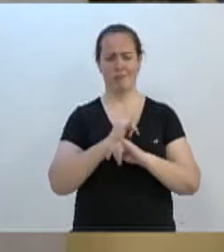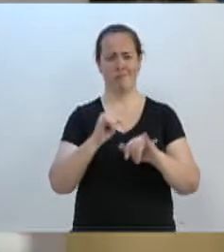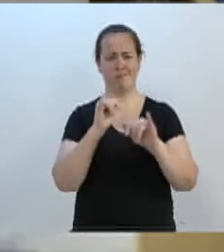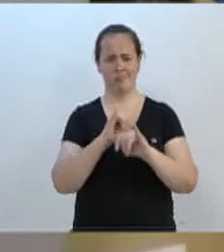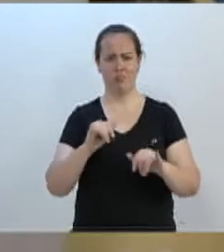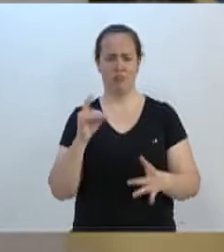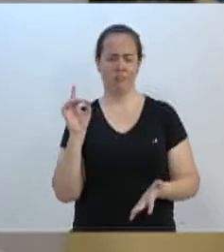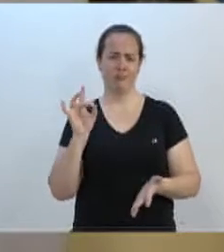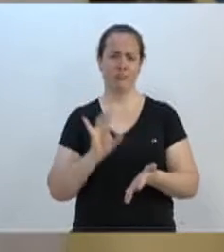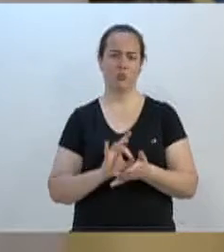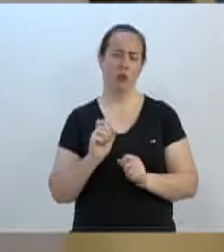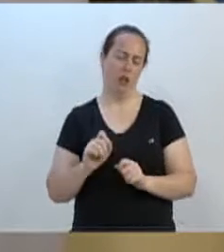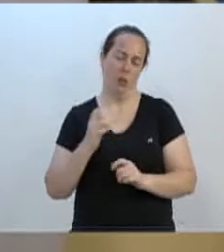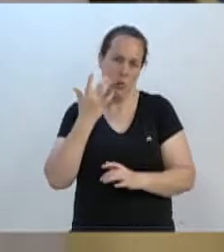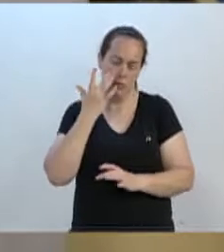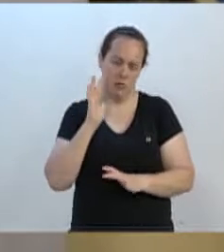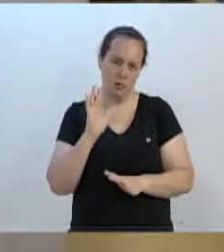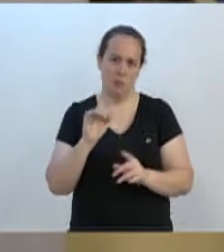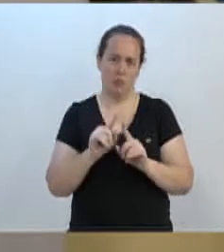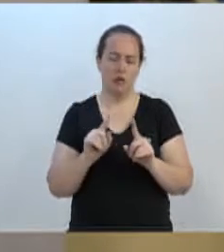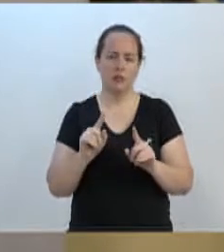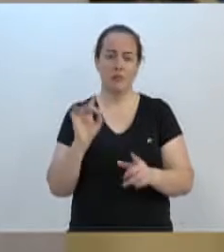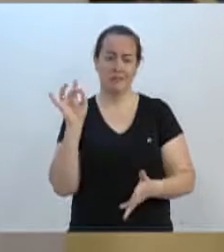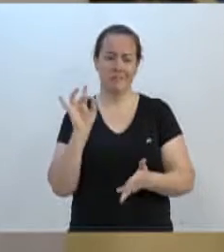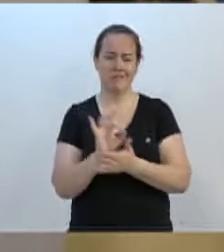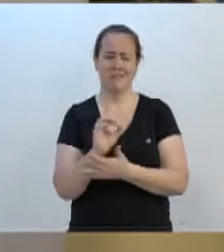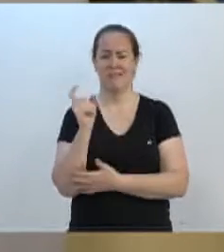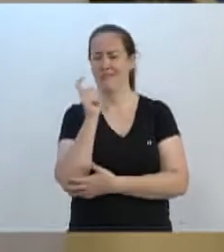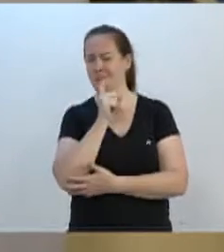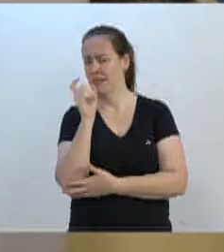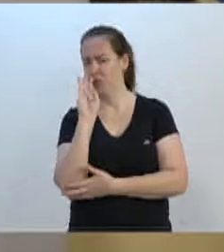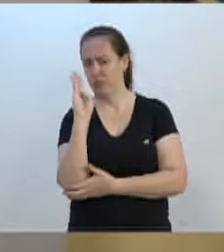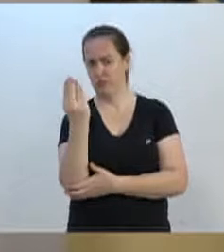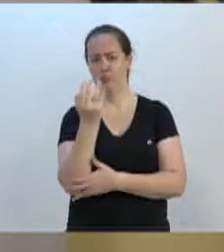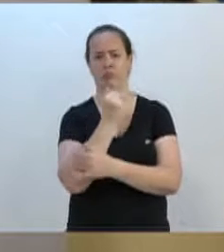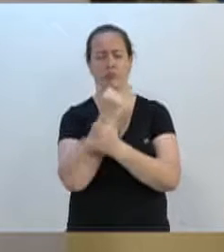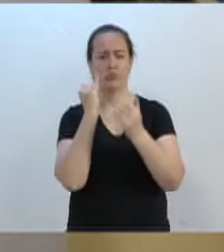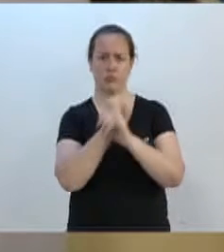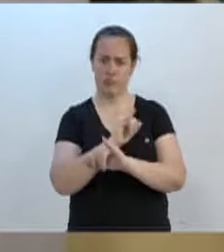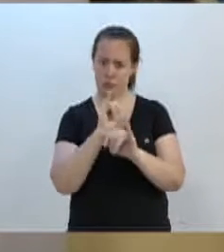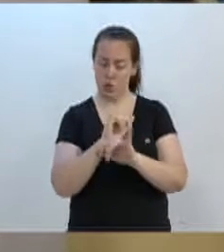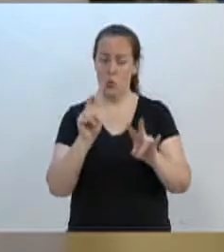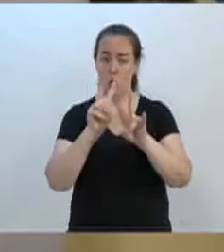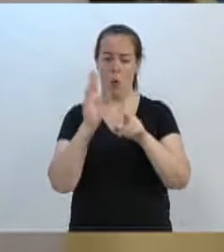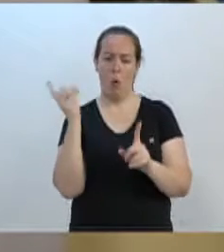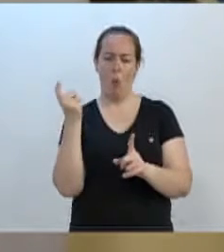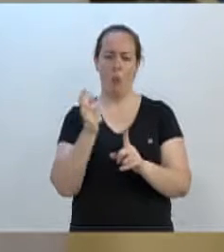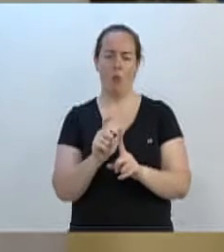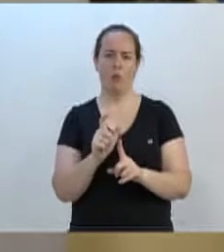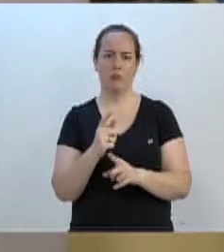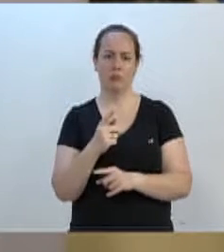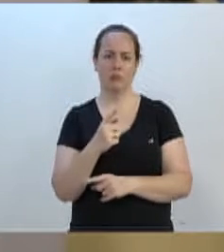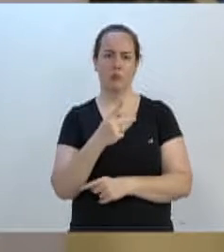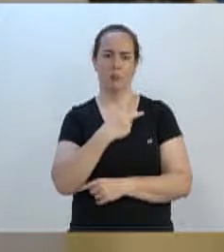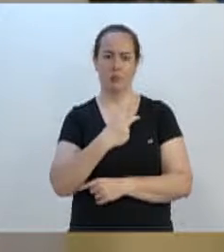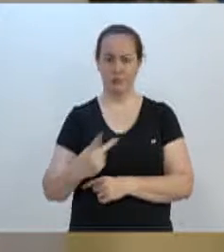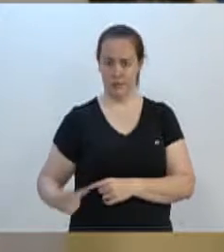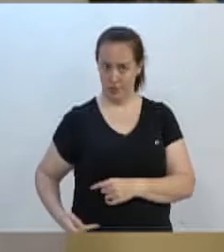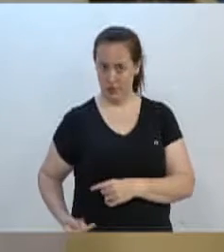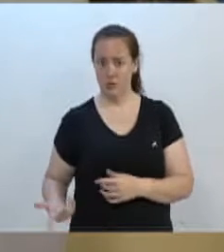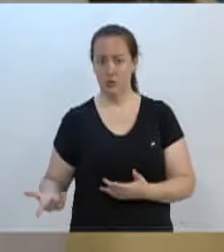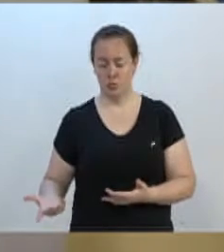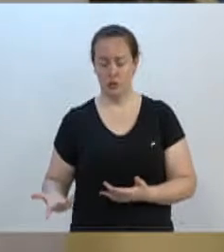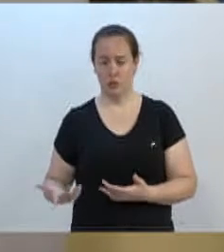uma verdadeira, a gente não pode falar assim, né, mas uma verdadeira fake news contra o presidente Jair Bolsonaro,